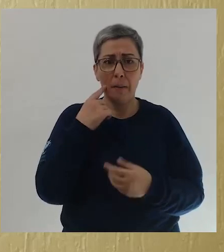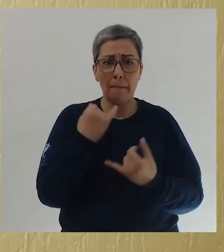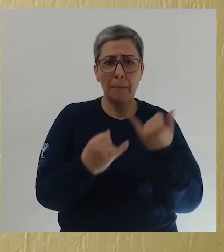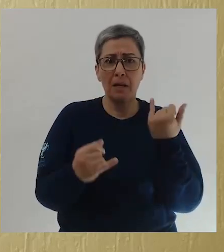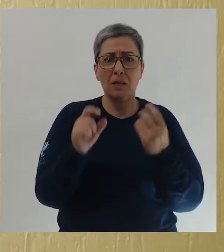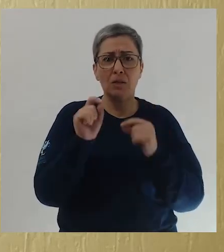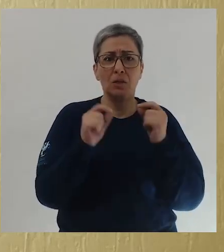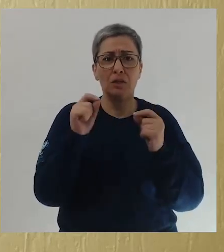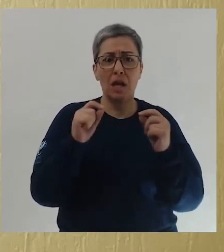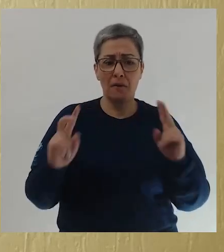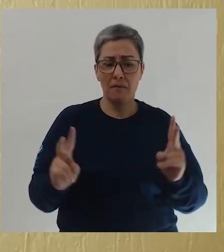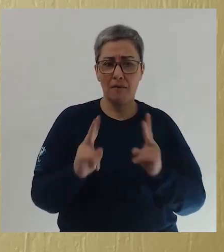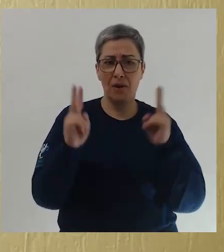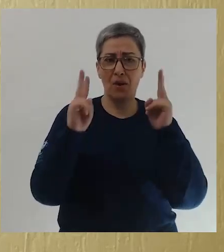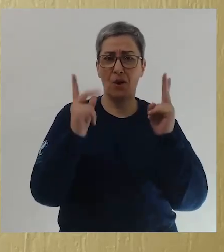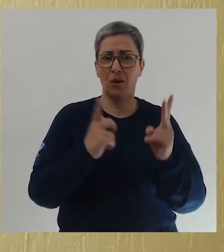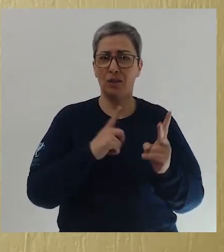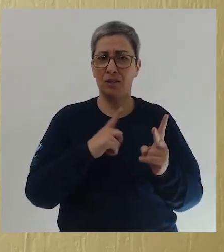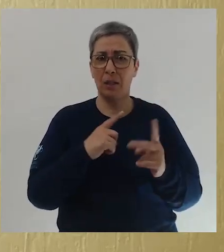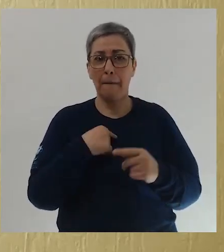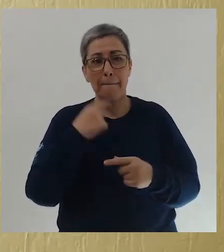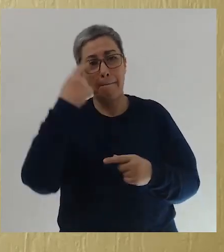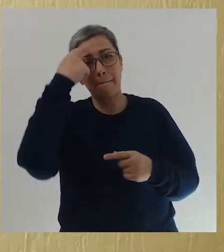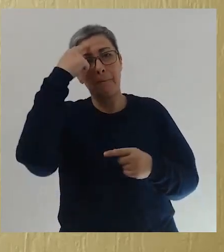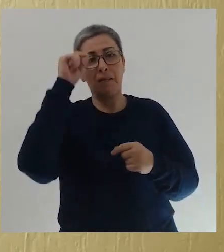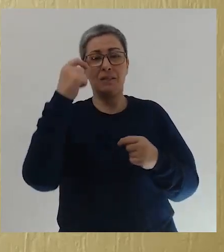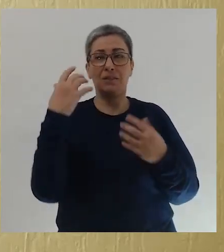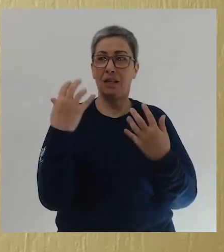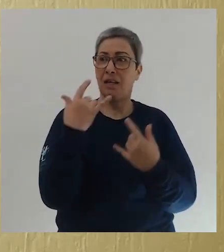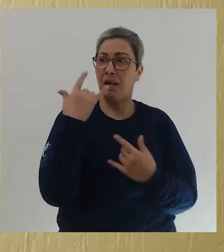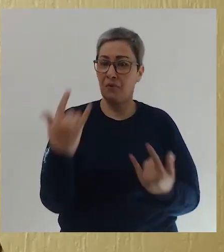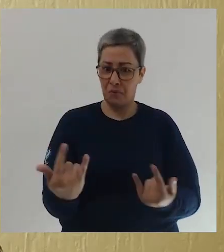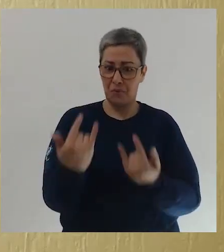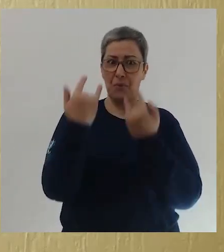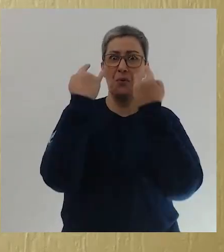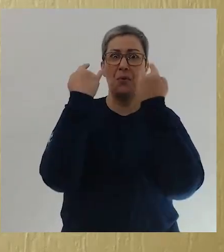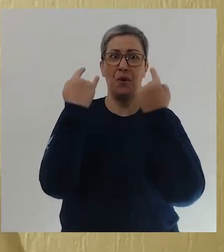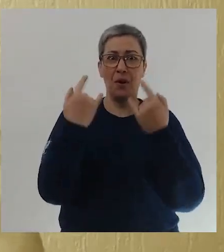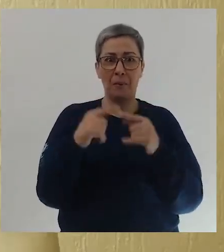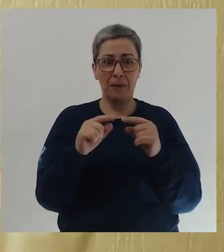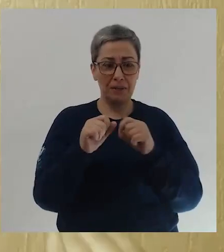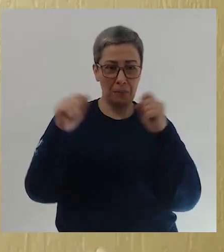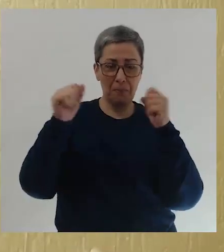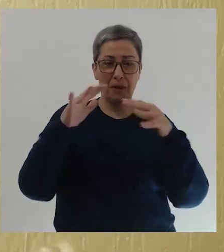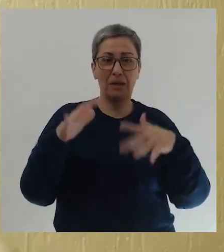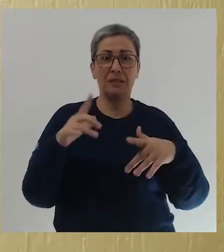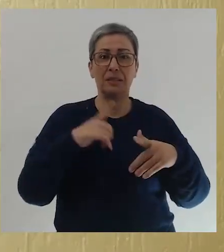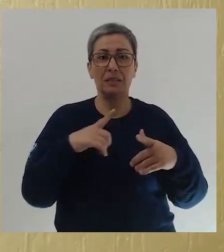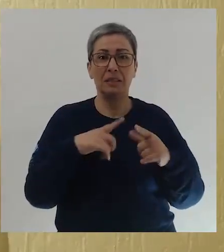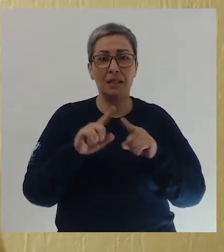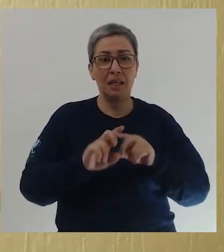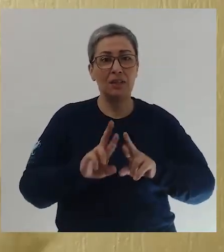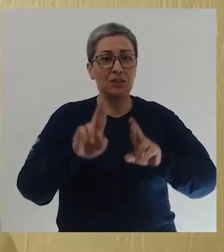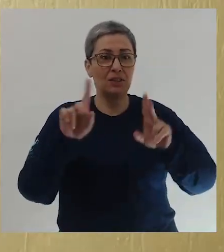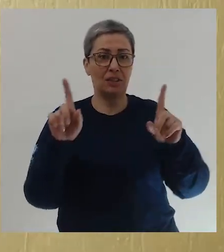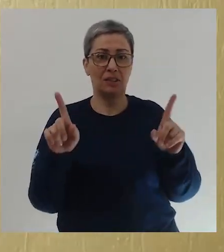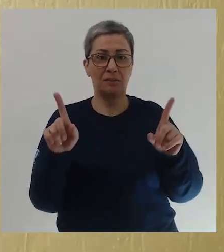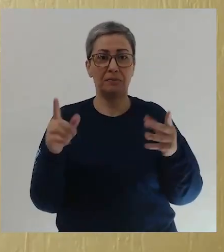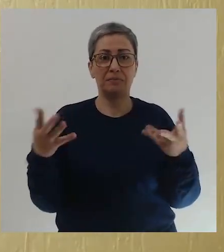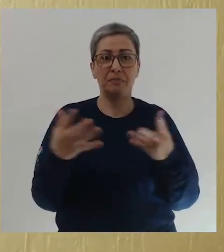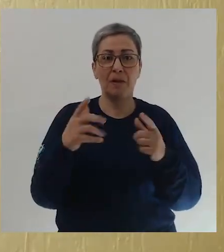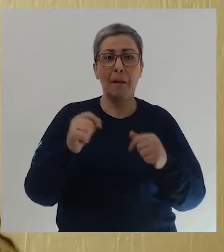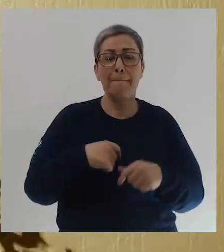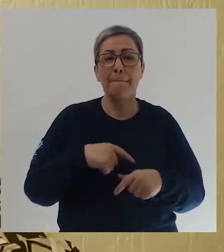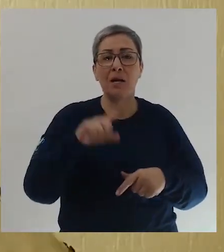desconhecidos e vistos como coisas valiosas, né? Um encantamento ou como uma verdadeira magia. Então, havia uma visão diferente